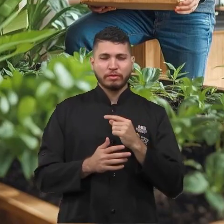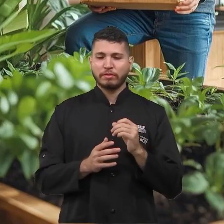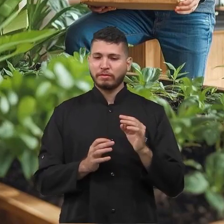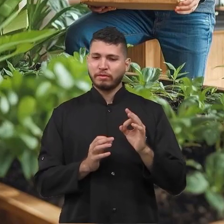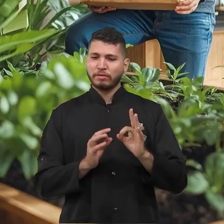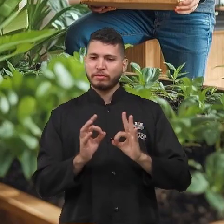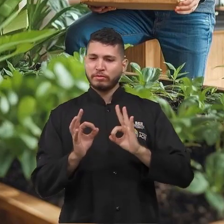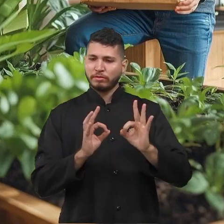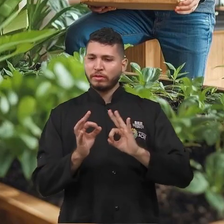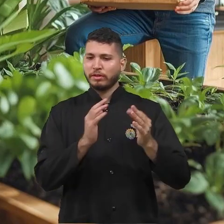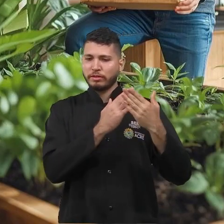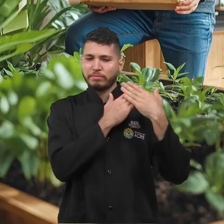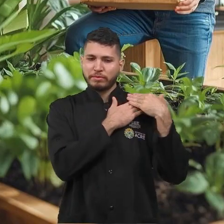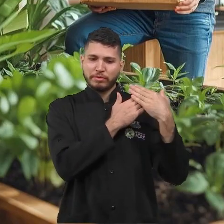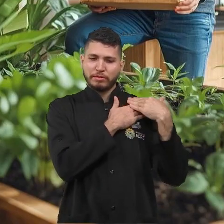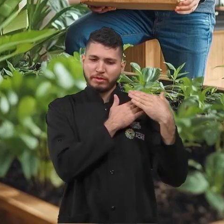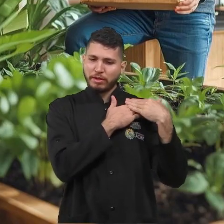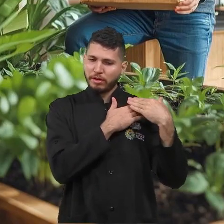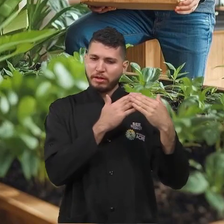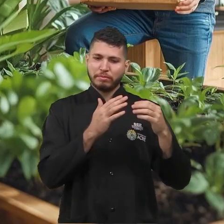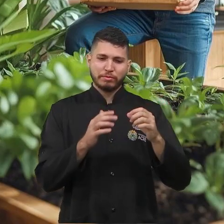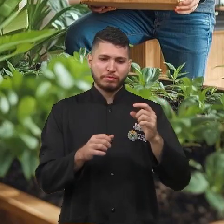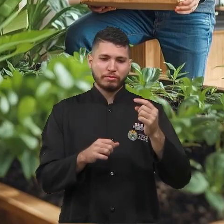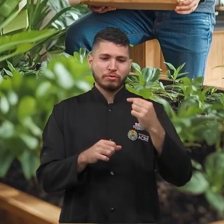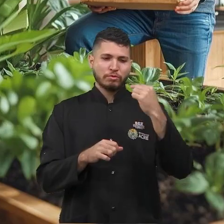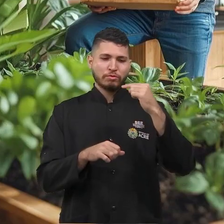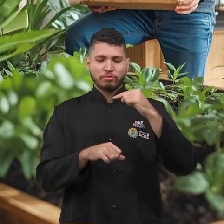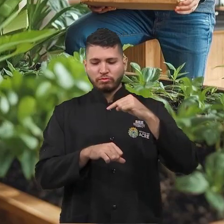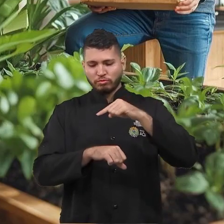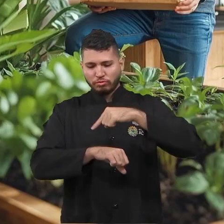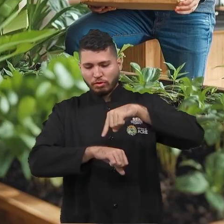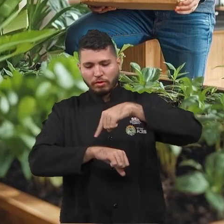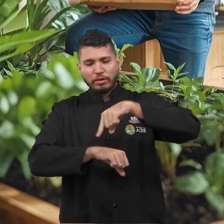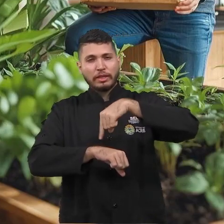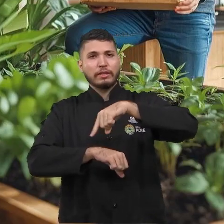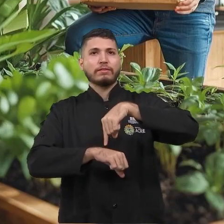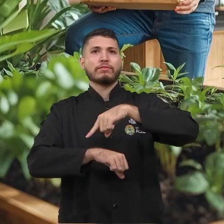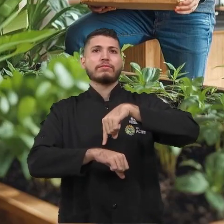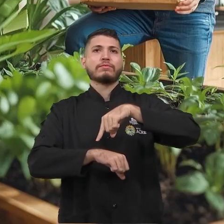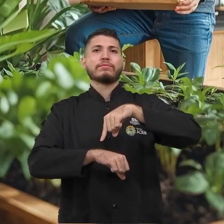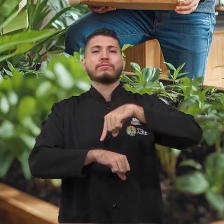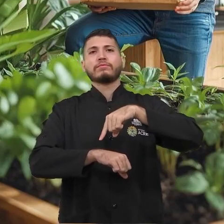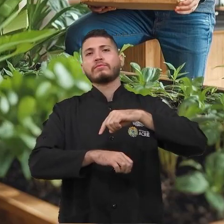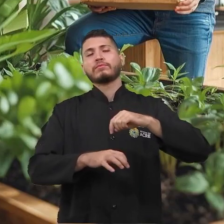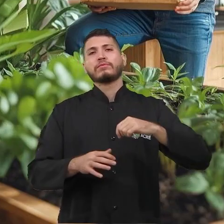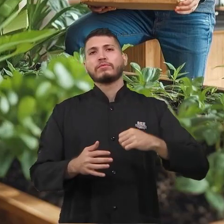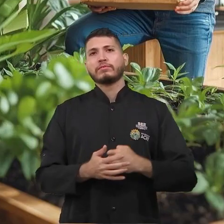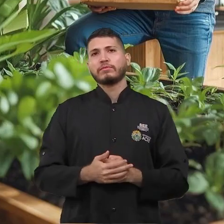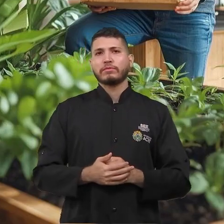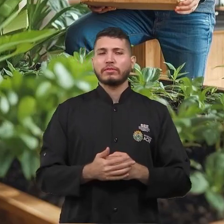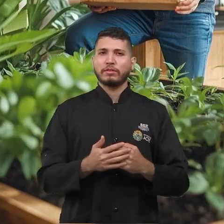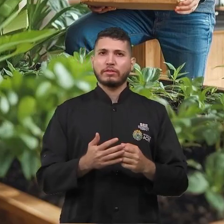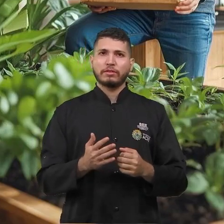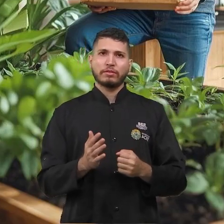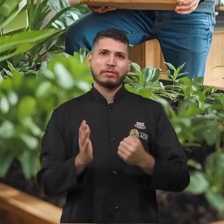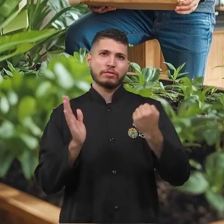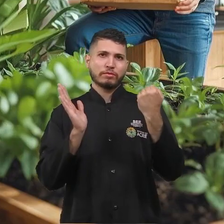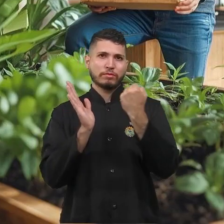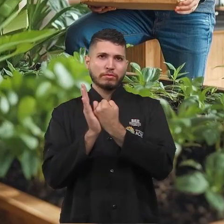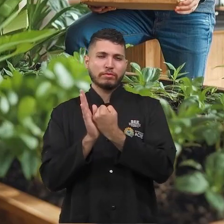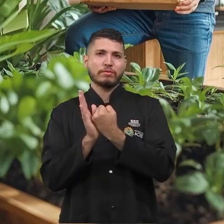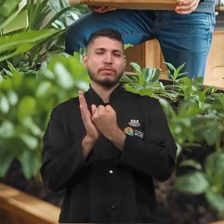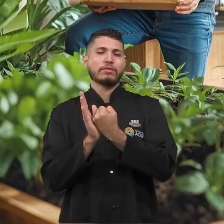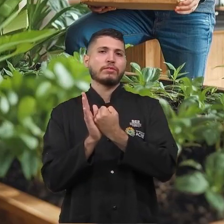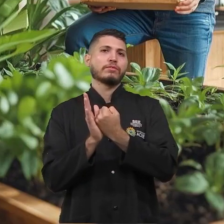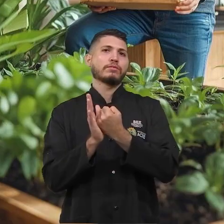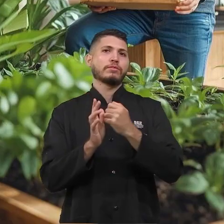dos horários, das suas responsabilidades, ou seja, por conta própria e também por contratos